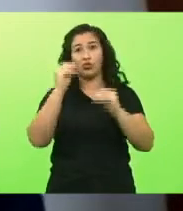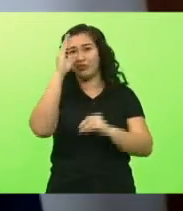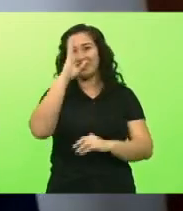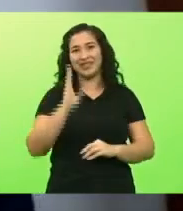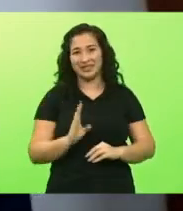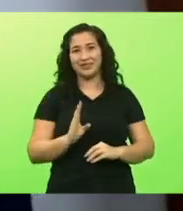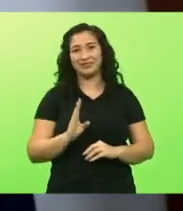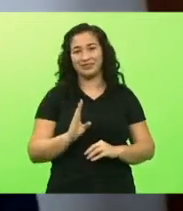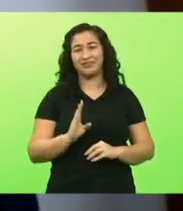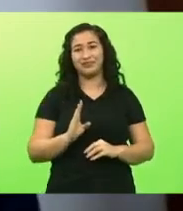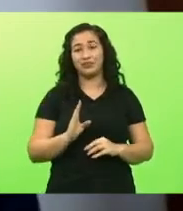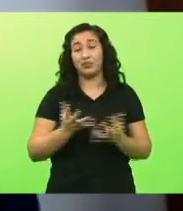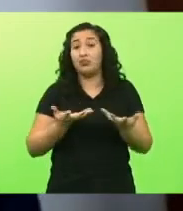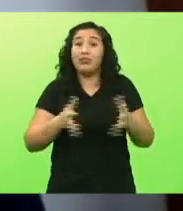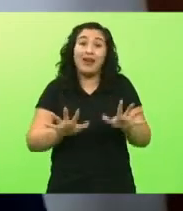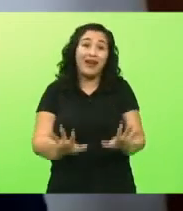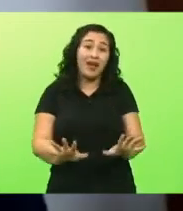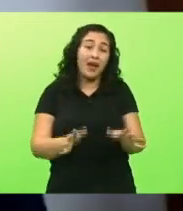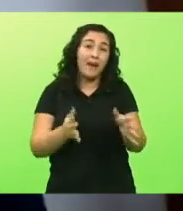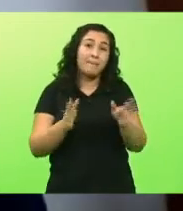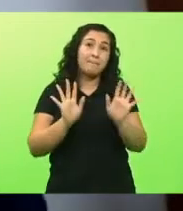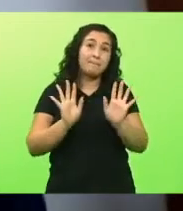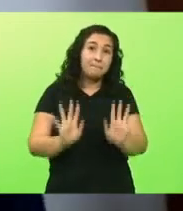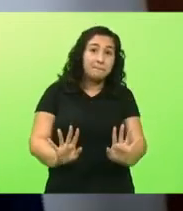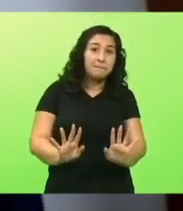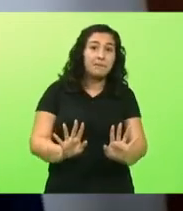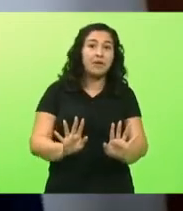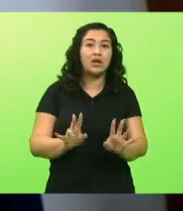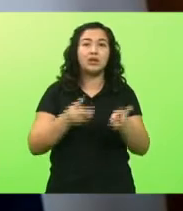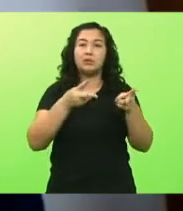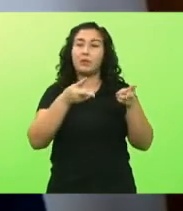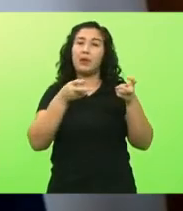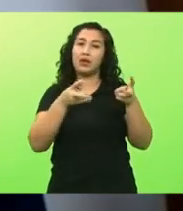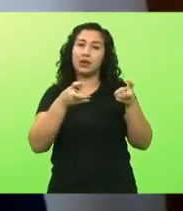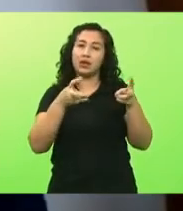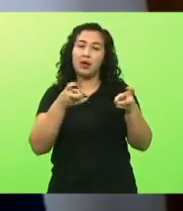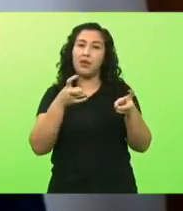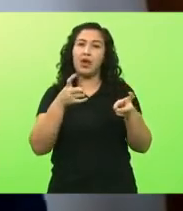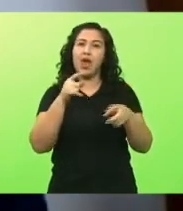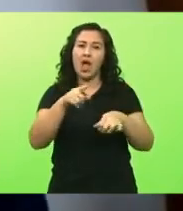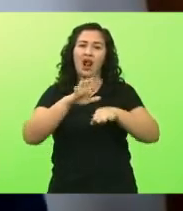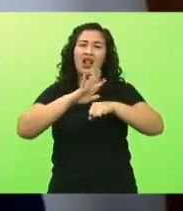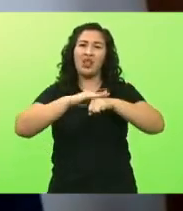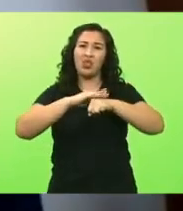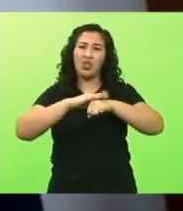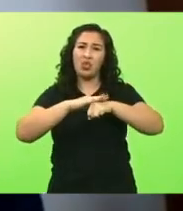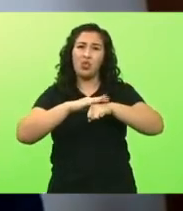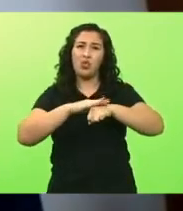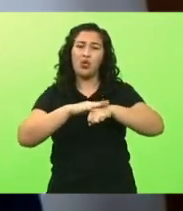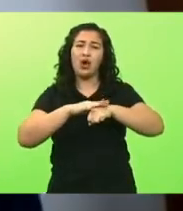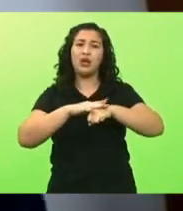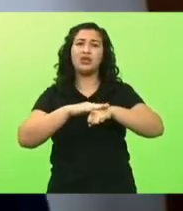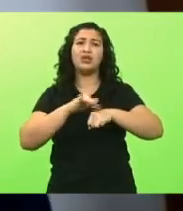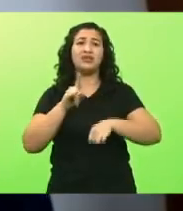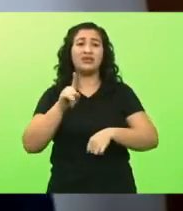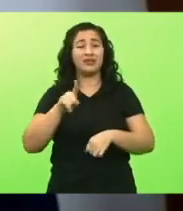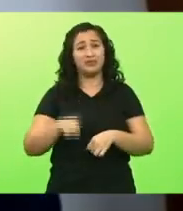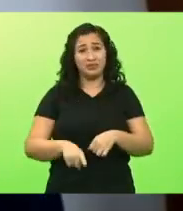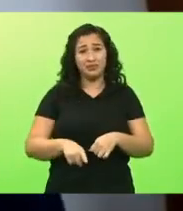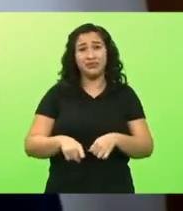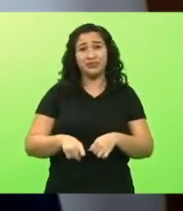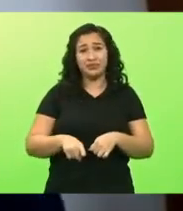Nós não queríamos, porém, a percepção da doença, a sensação de percepção da doença,